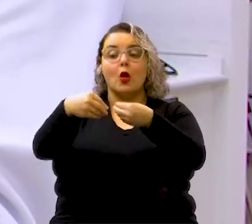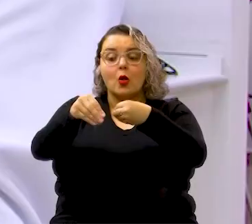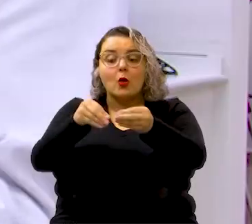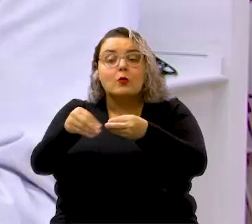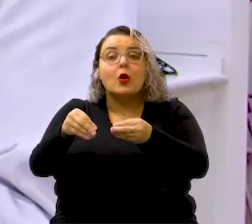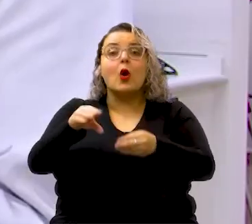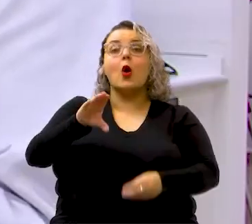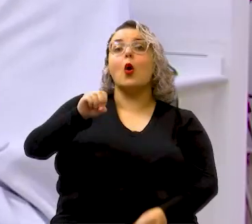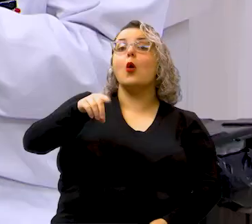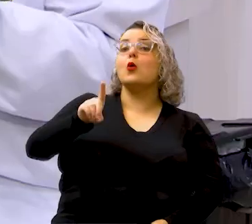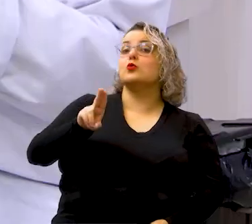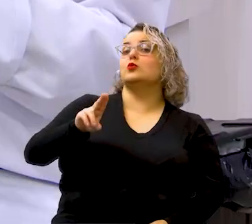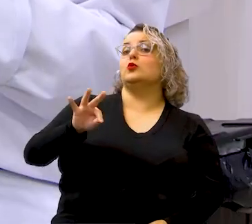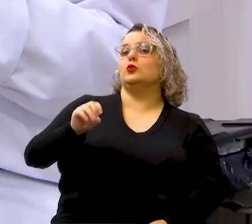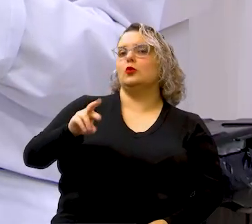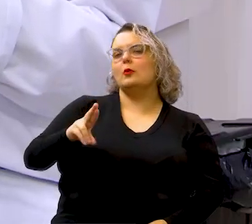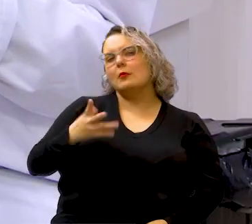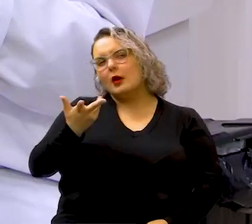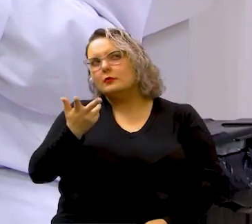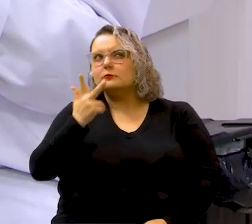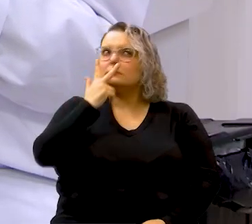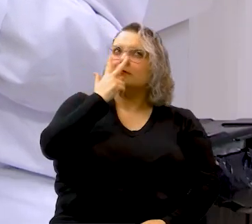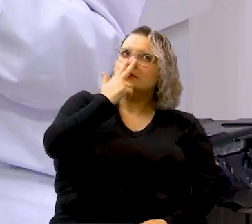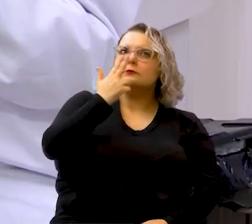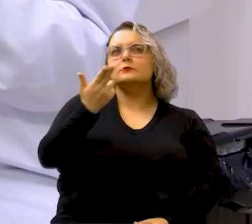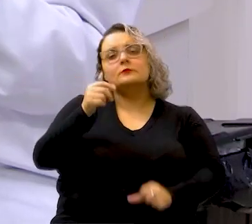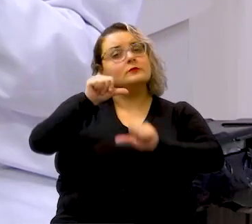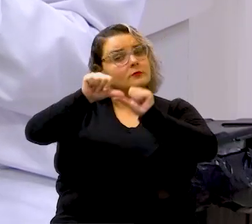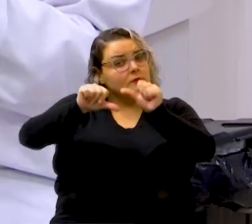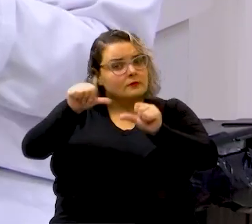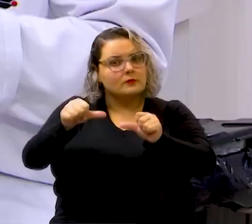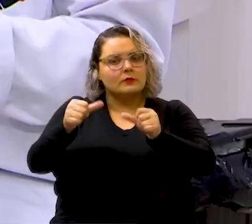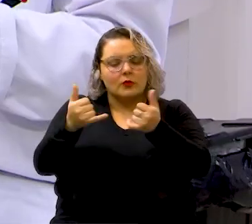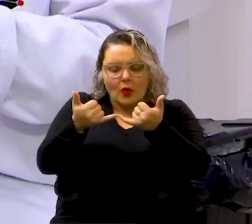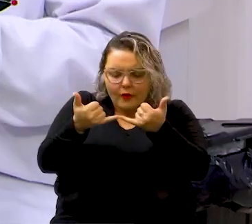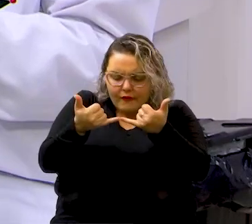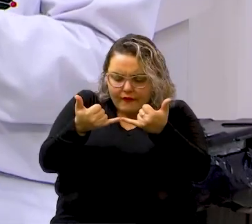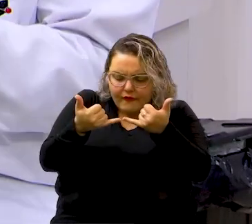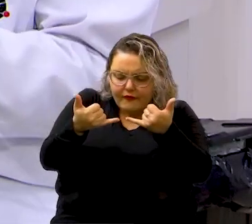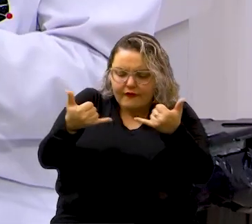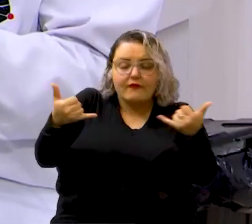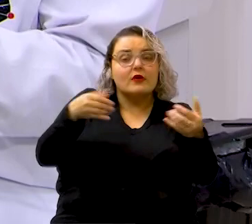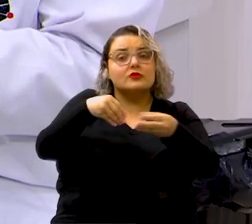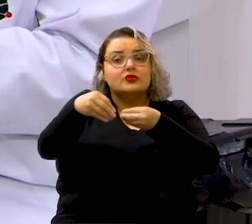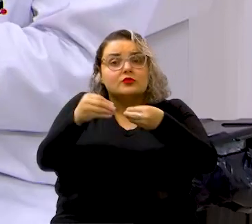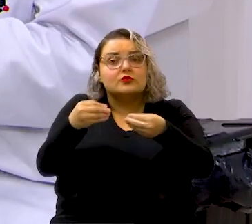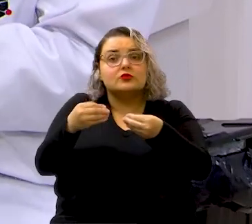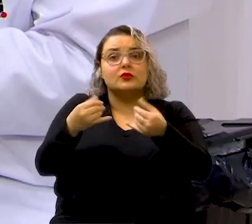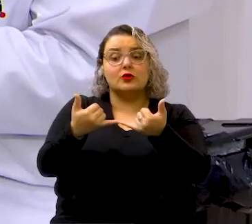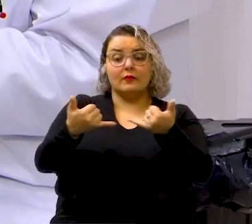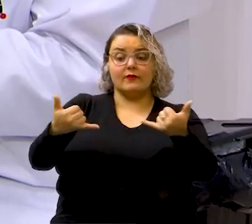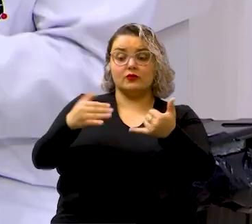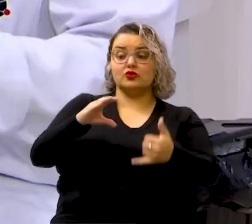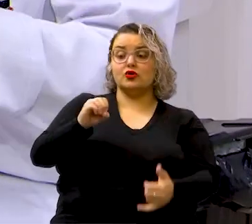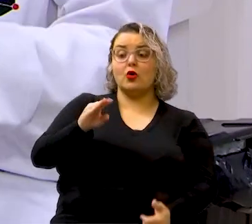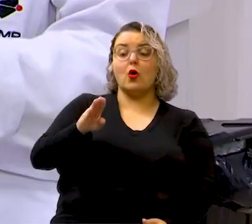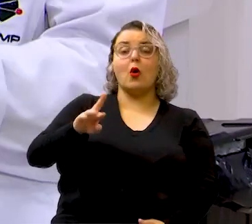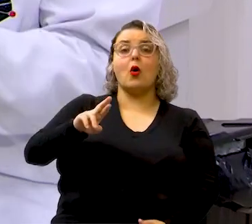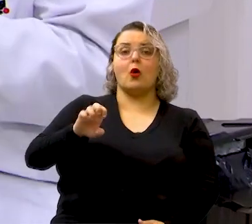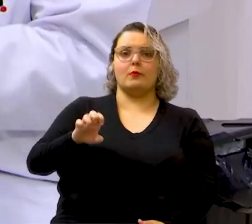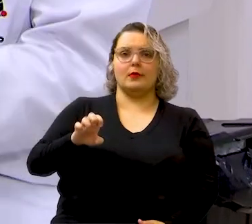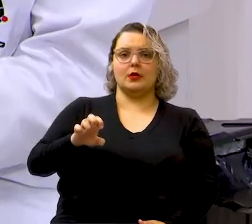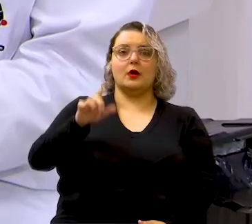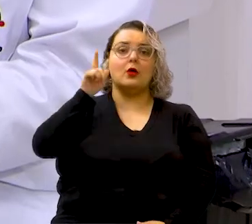num plástico condutor. É como se eu transformasse um fio de plástico em um fio de cobre, que ele é